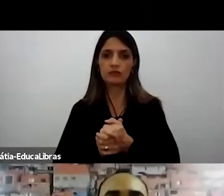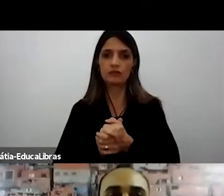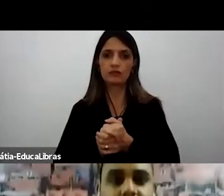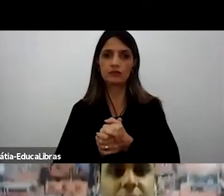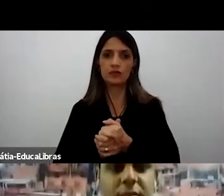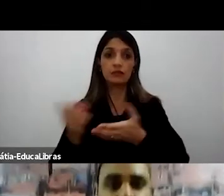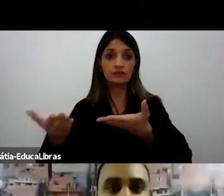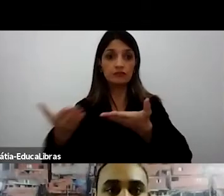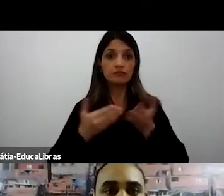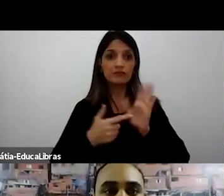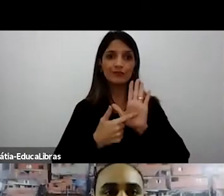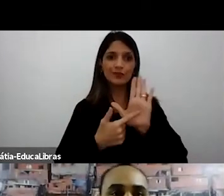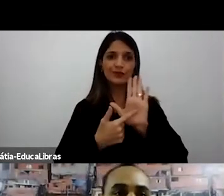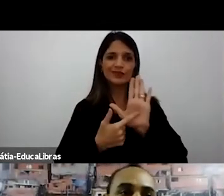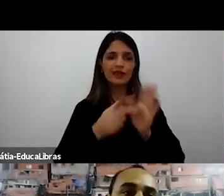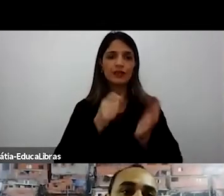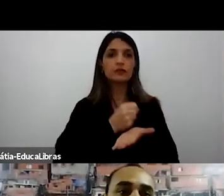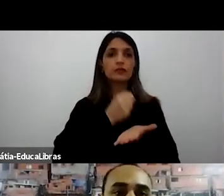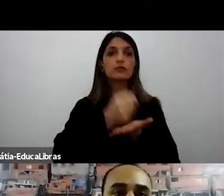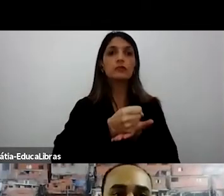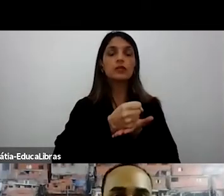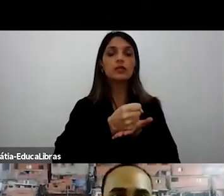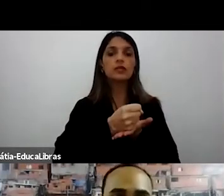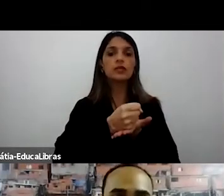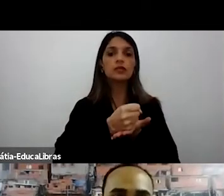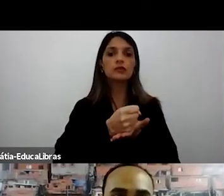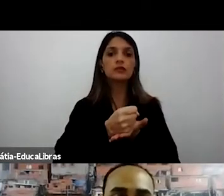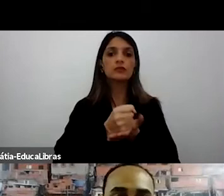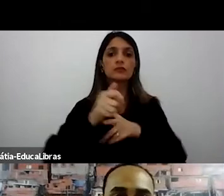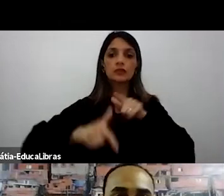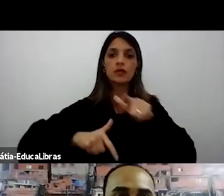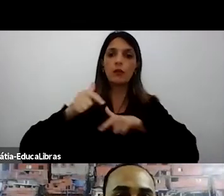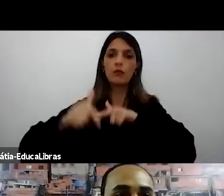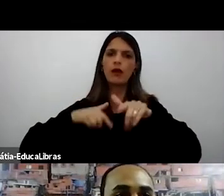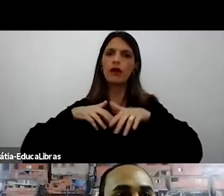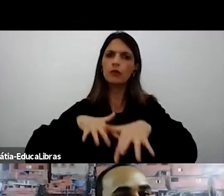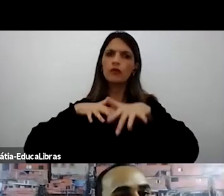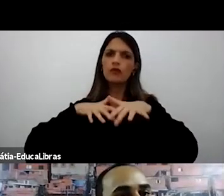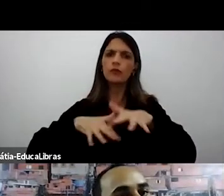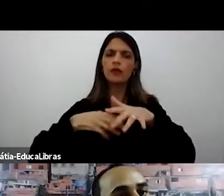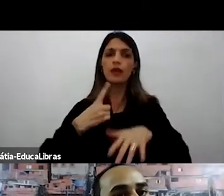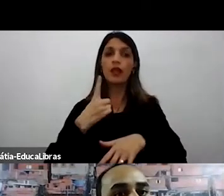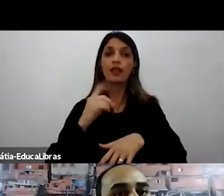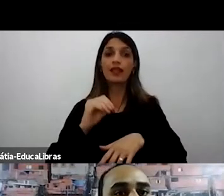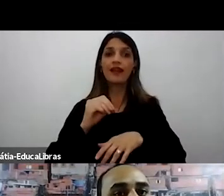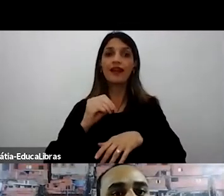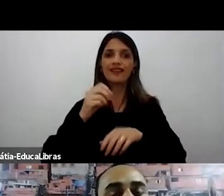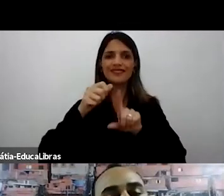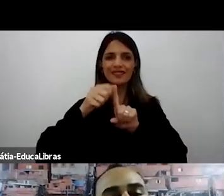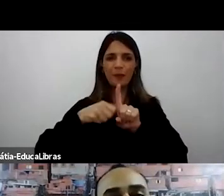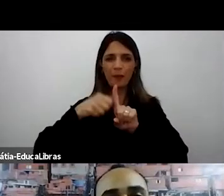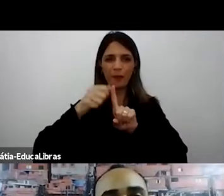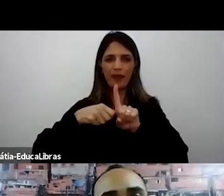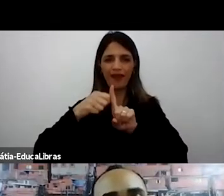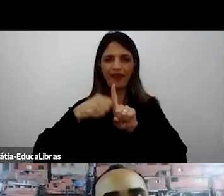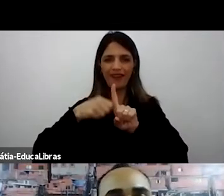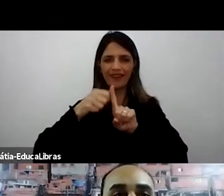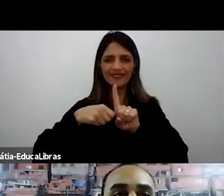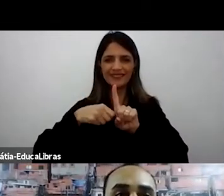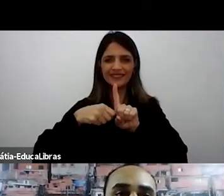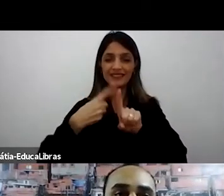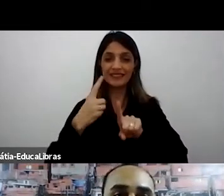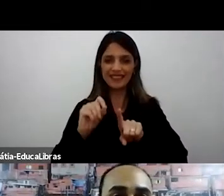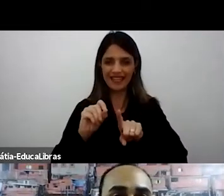vida esse documento que a Força-Tarefa do Movimento passou os últimos 10 meses, com bastante afinco e